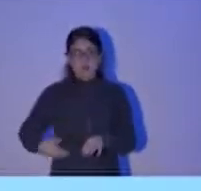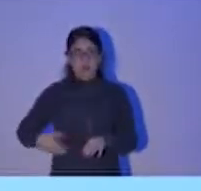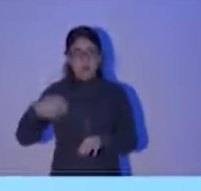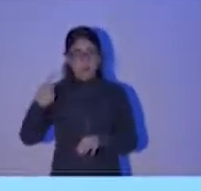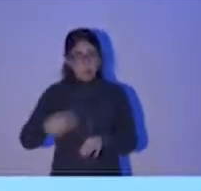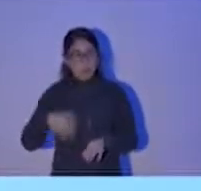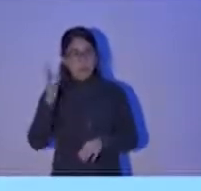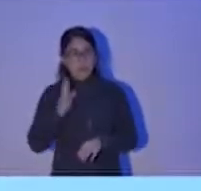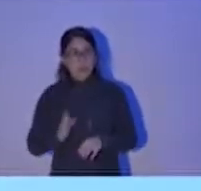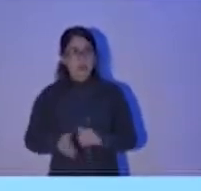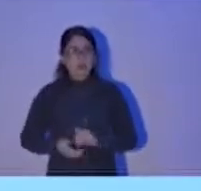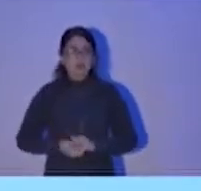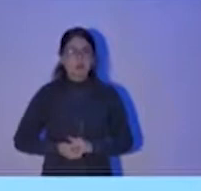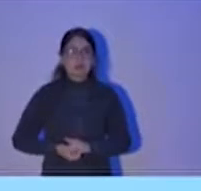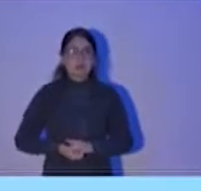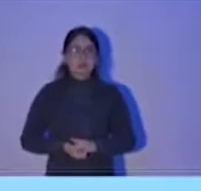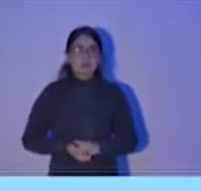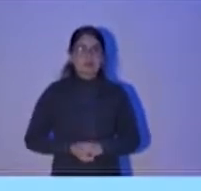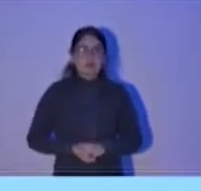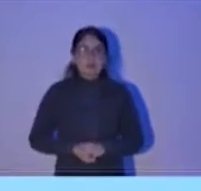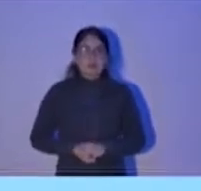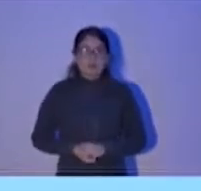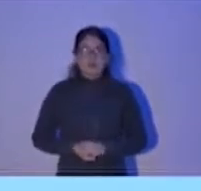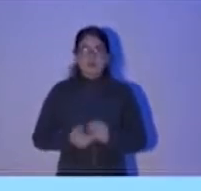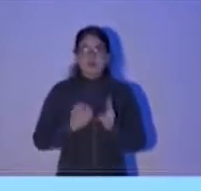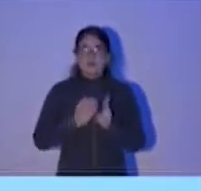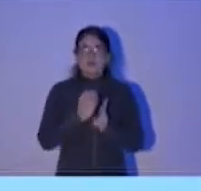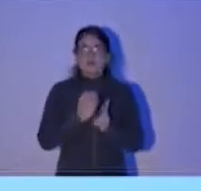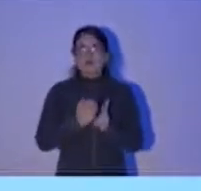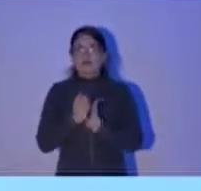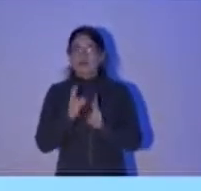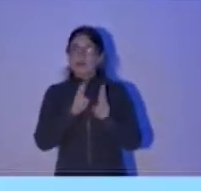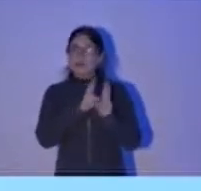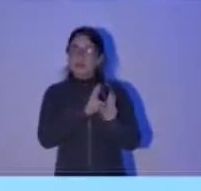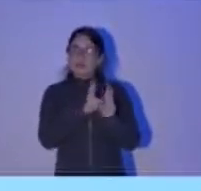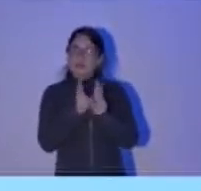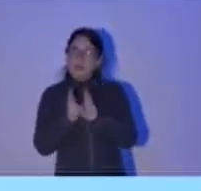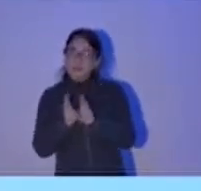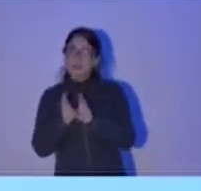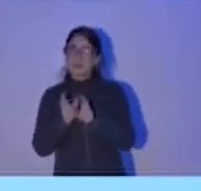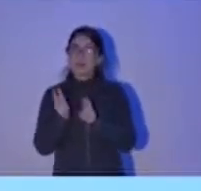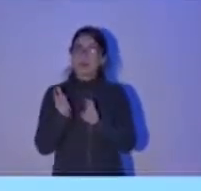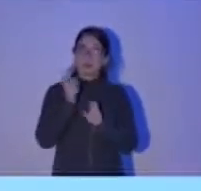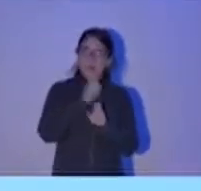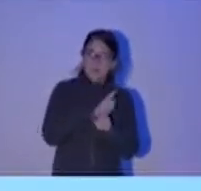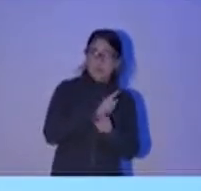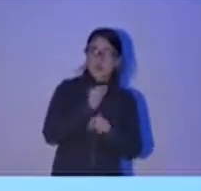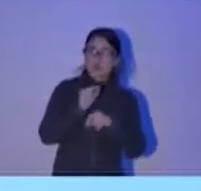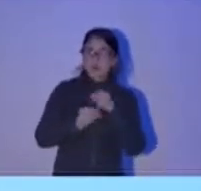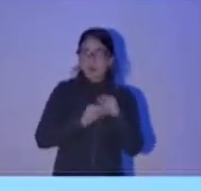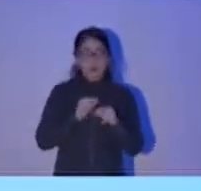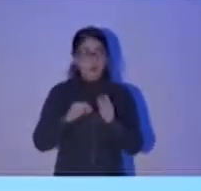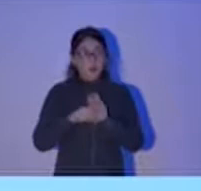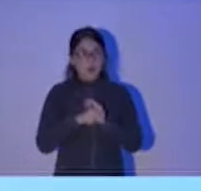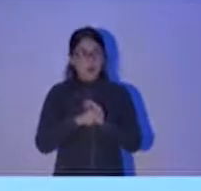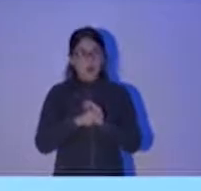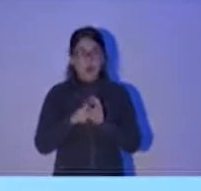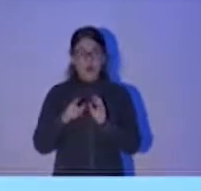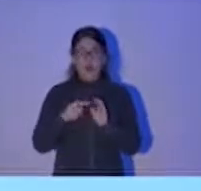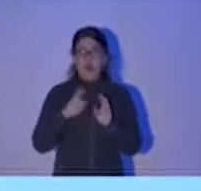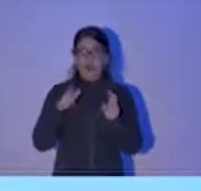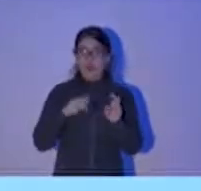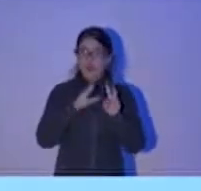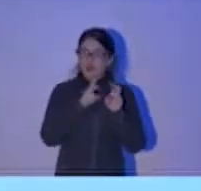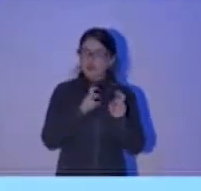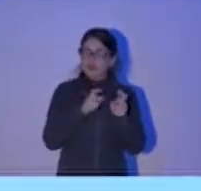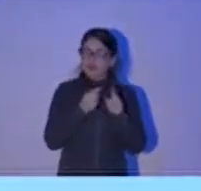para ser um fio condutor, serem fios condutores desse evento aqui para a gente. Coerência,